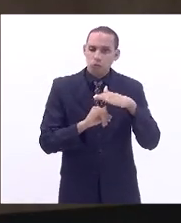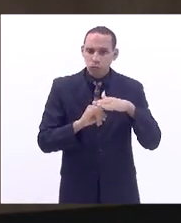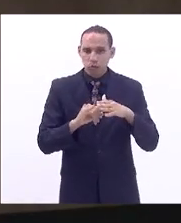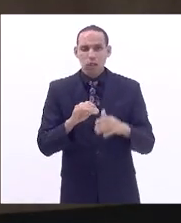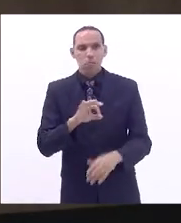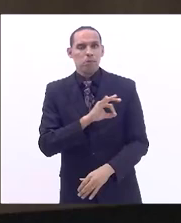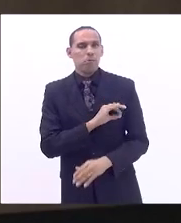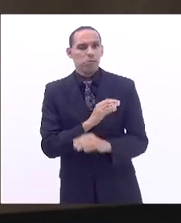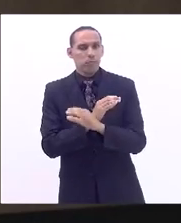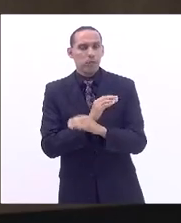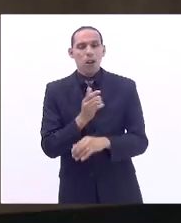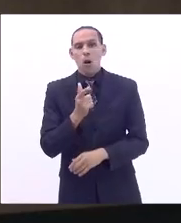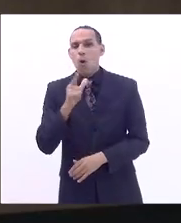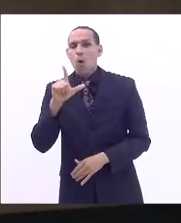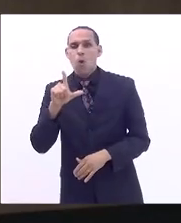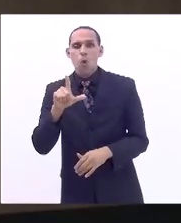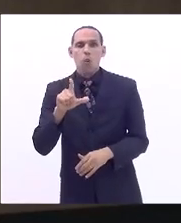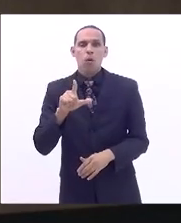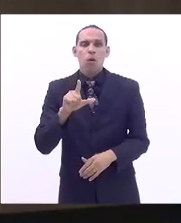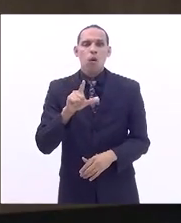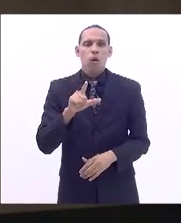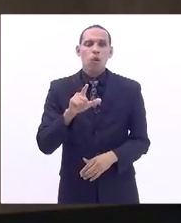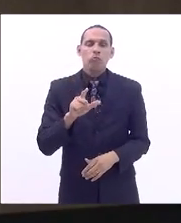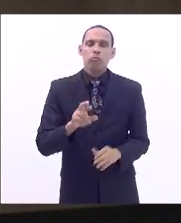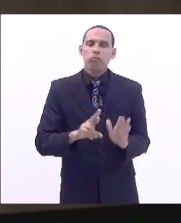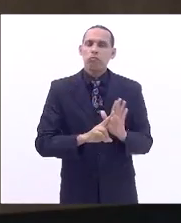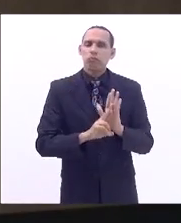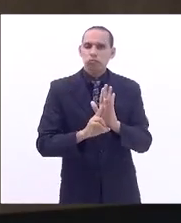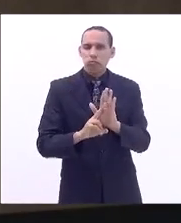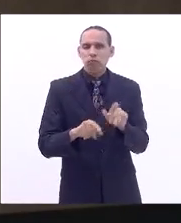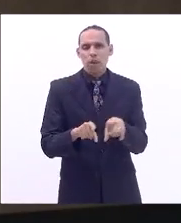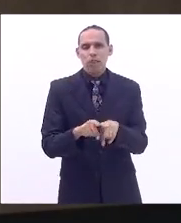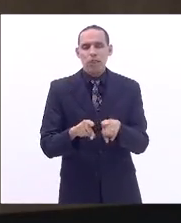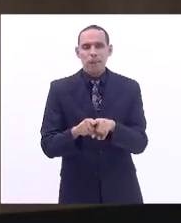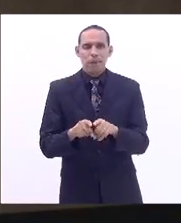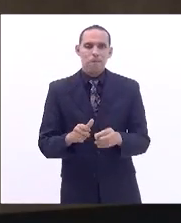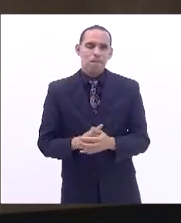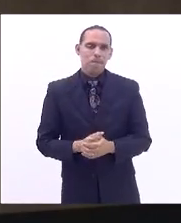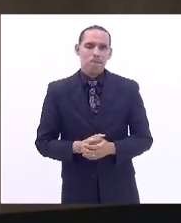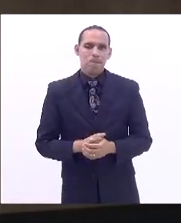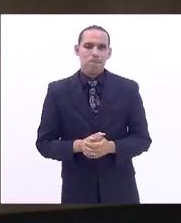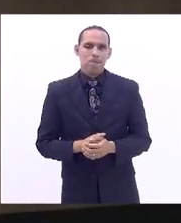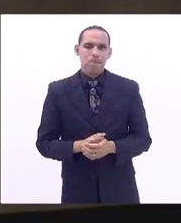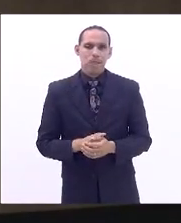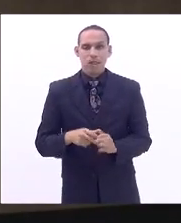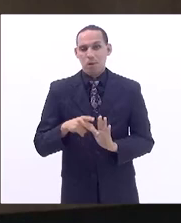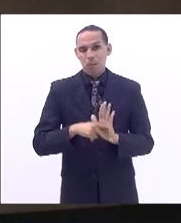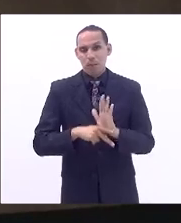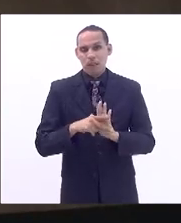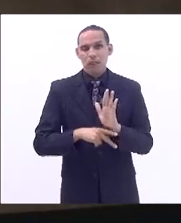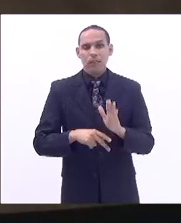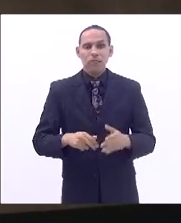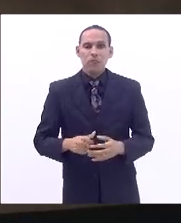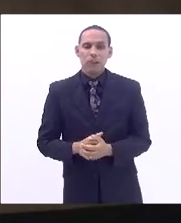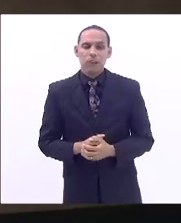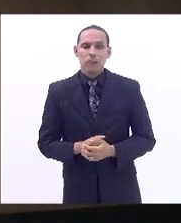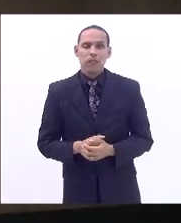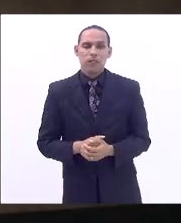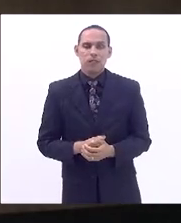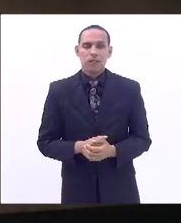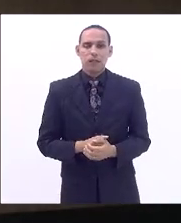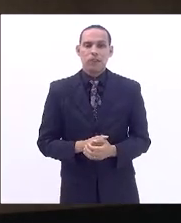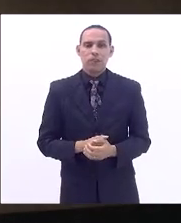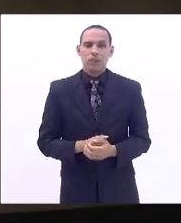e com outros vários autores e esse projeto de lei